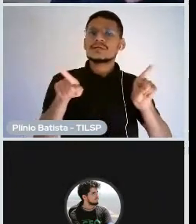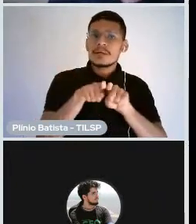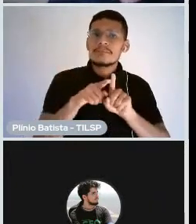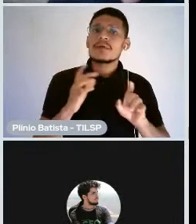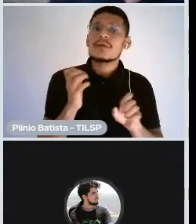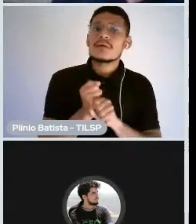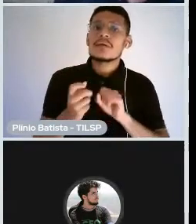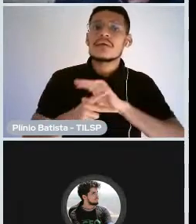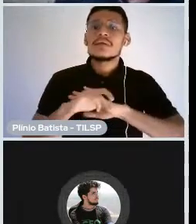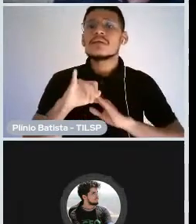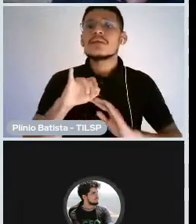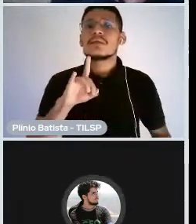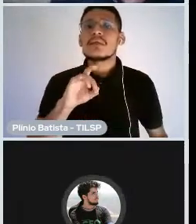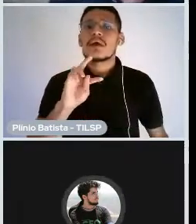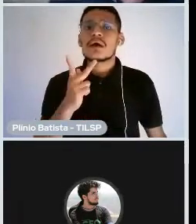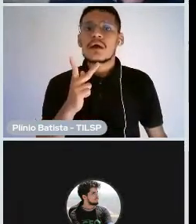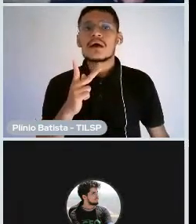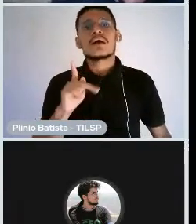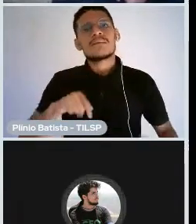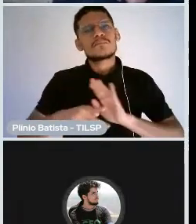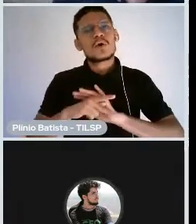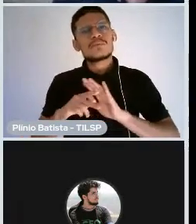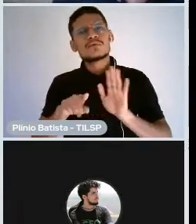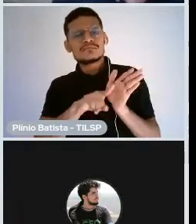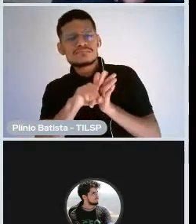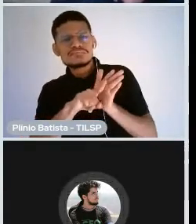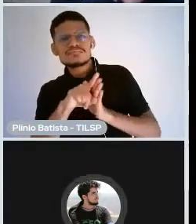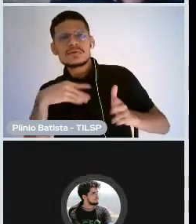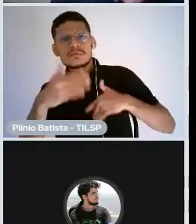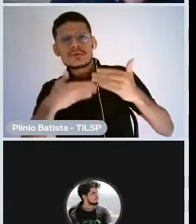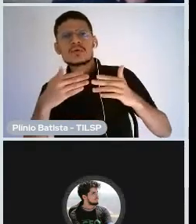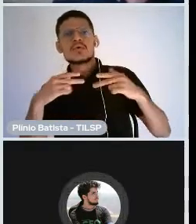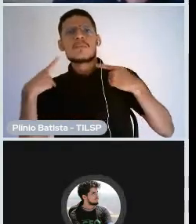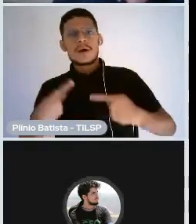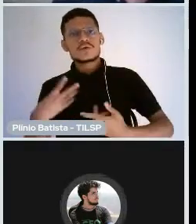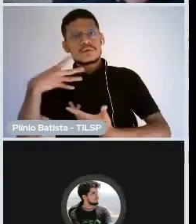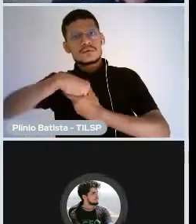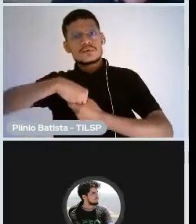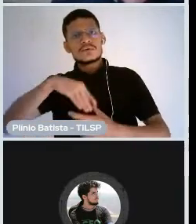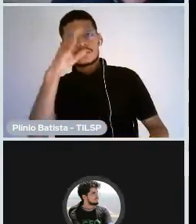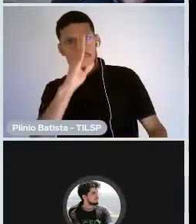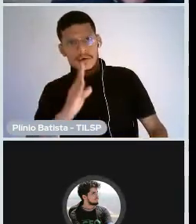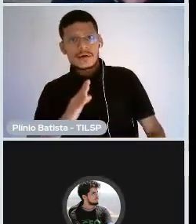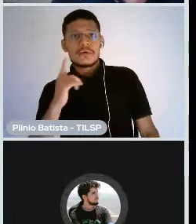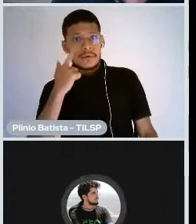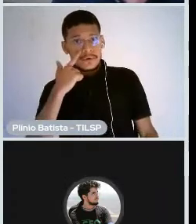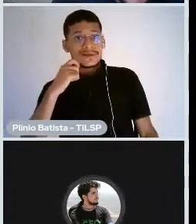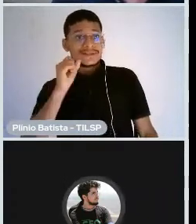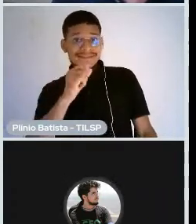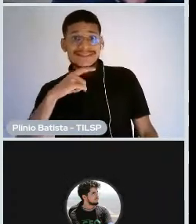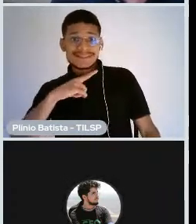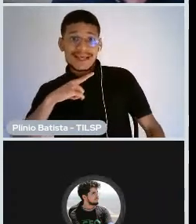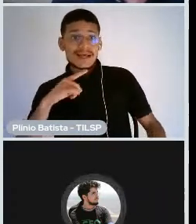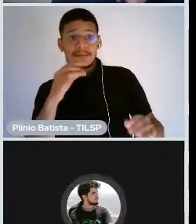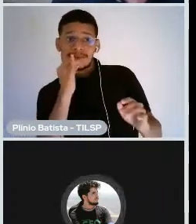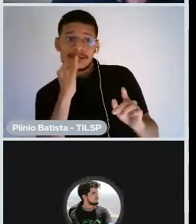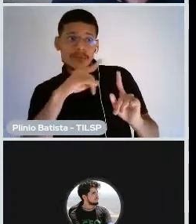IDH, né? Do Índice de Desenvolvimento Humano do país. Então, se alguma dessas taxas der muito alterada, isso